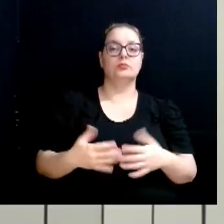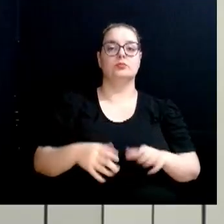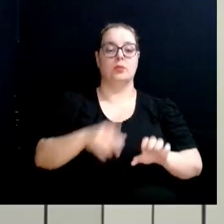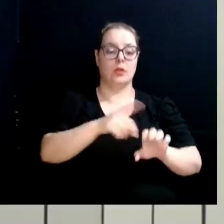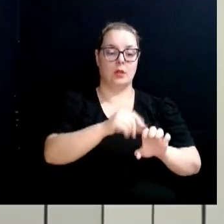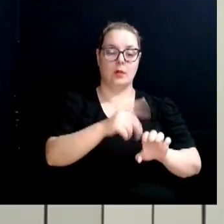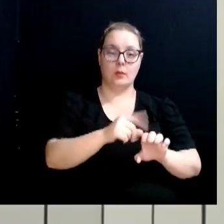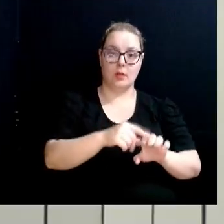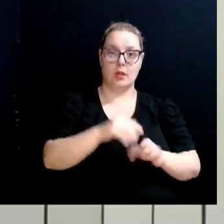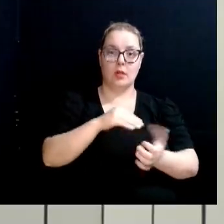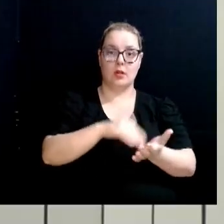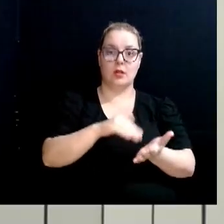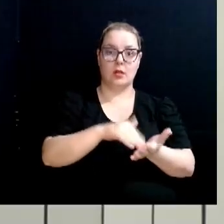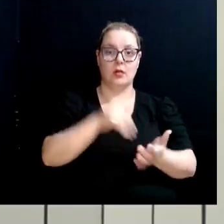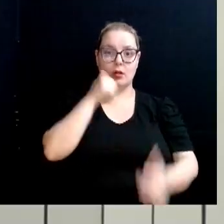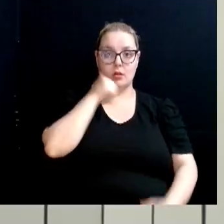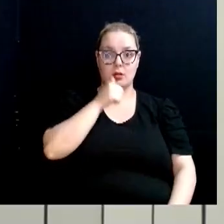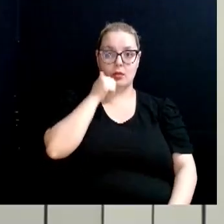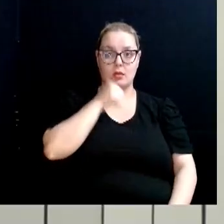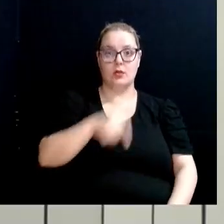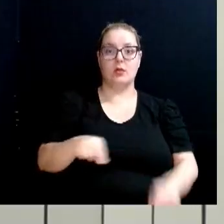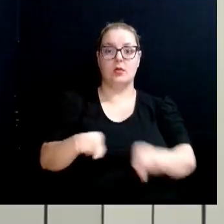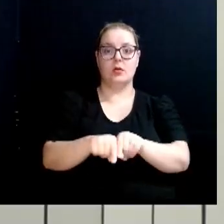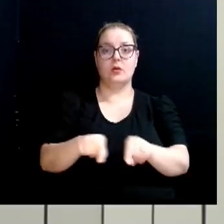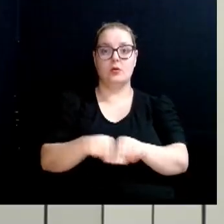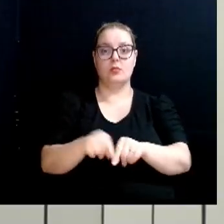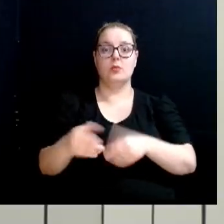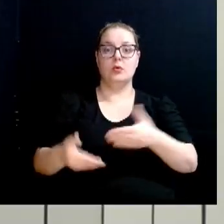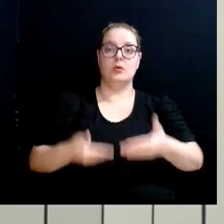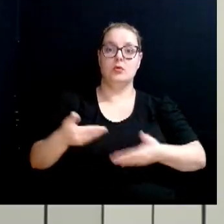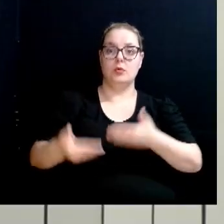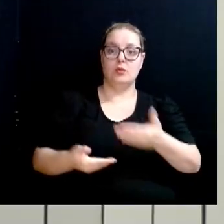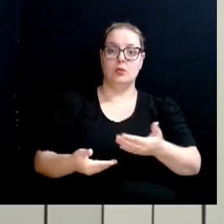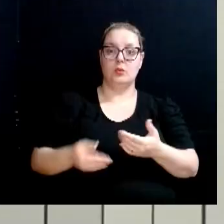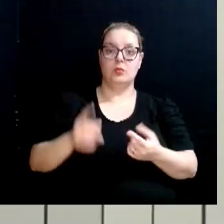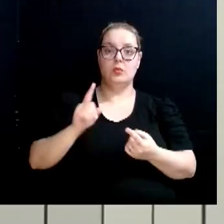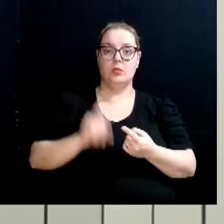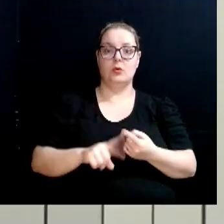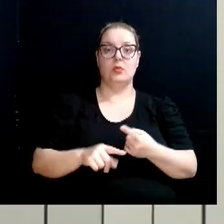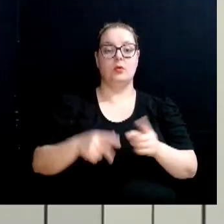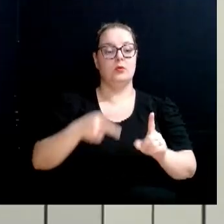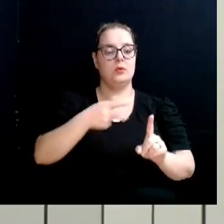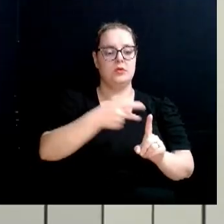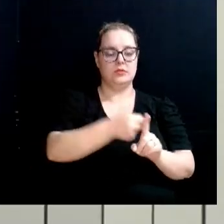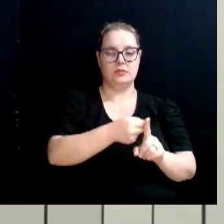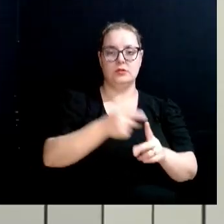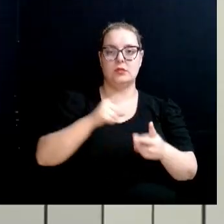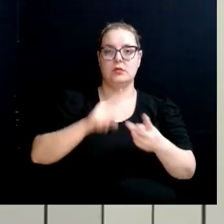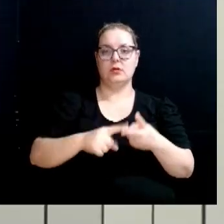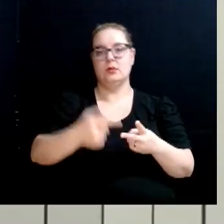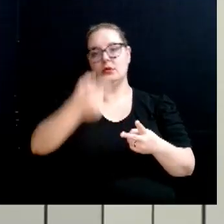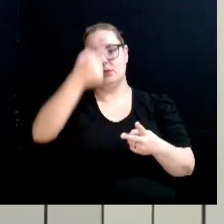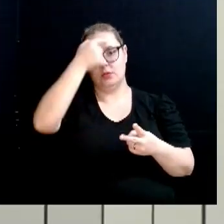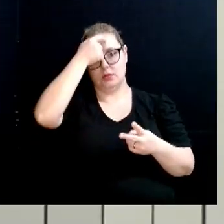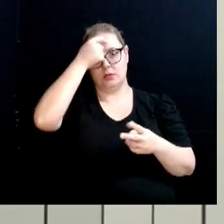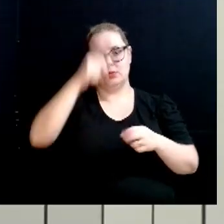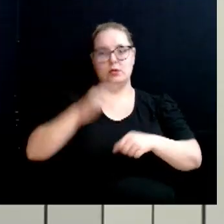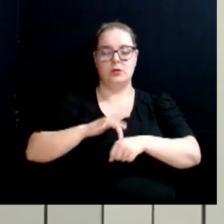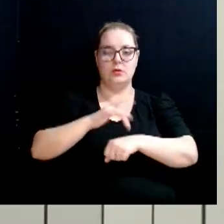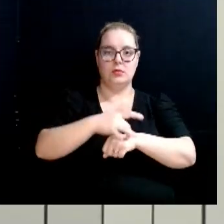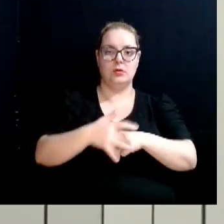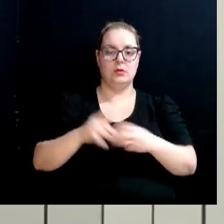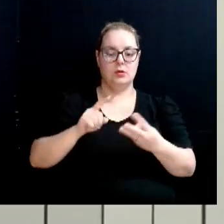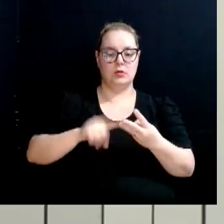Secretaria da Mulher e também os serviços como vacinação, conscientização sobre dengue e febre